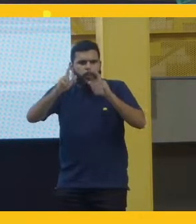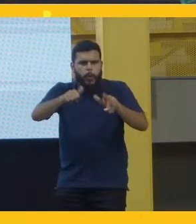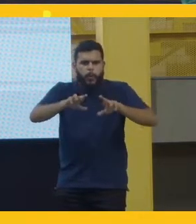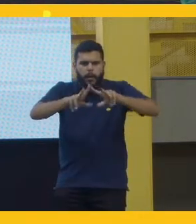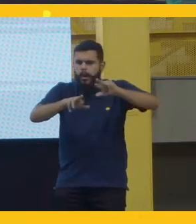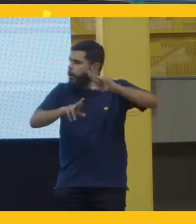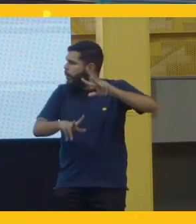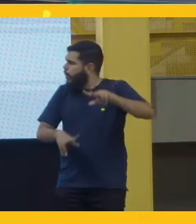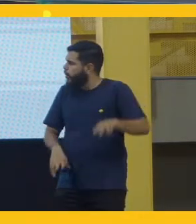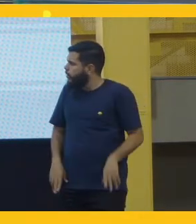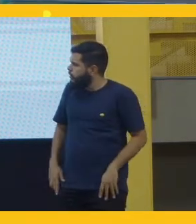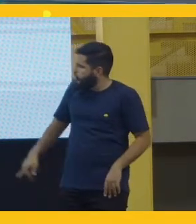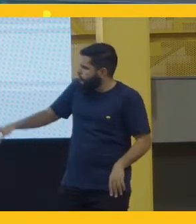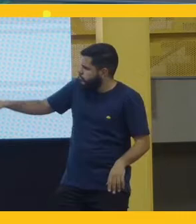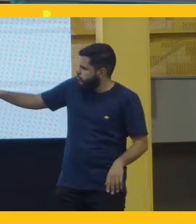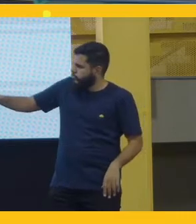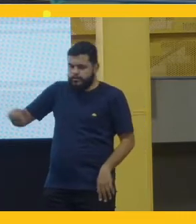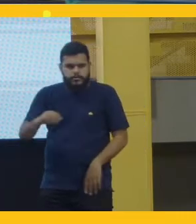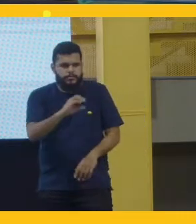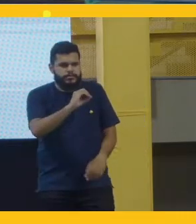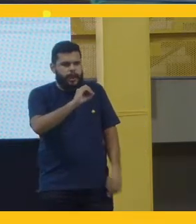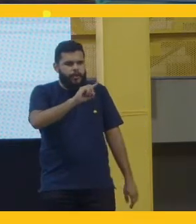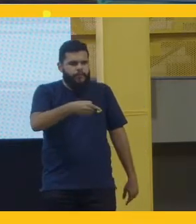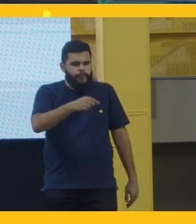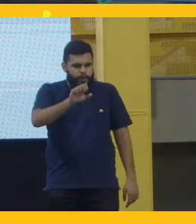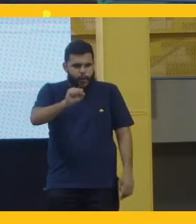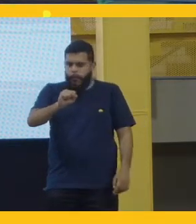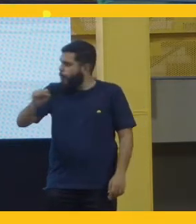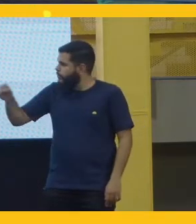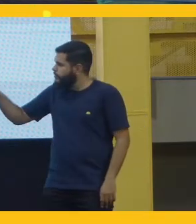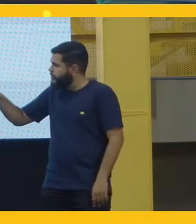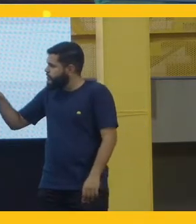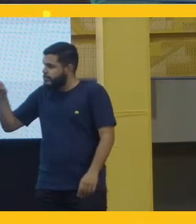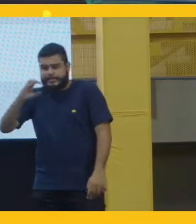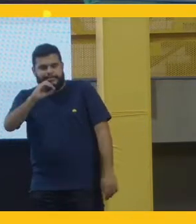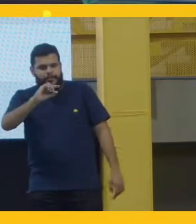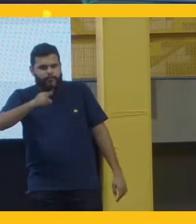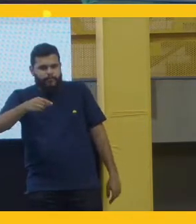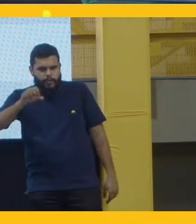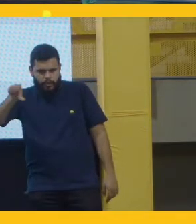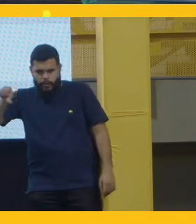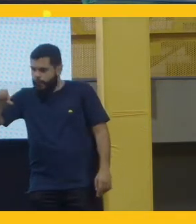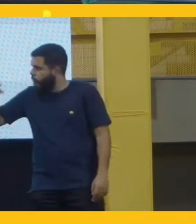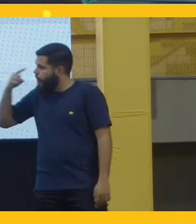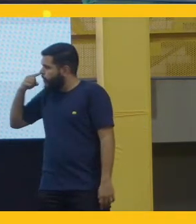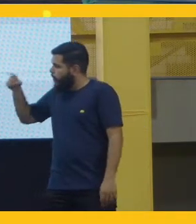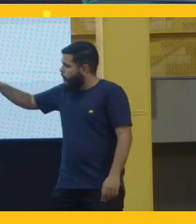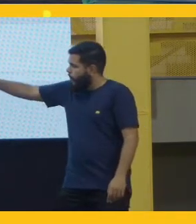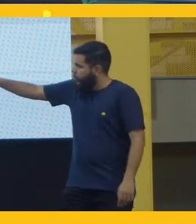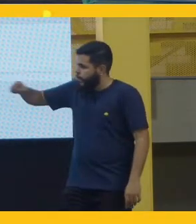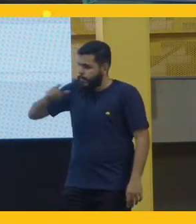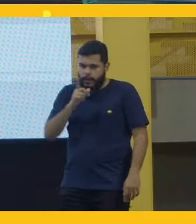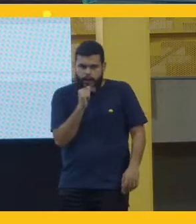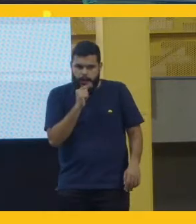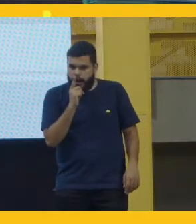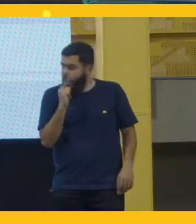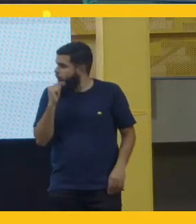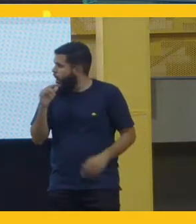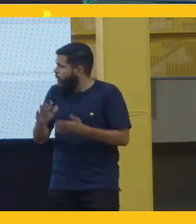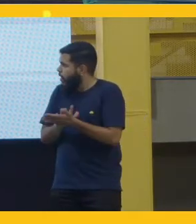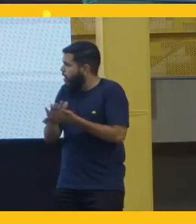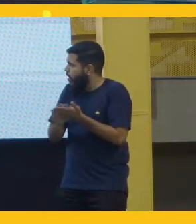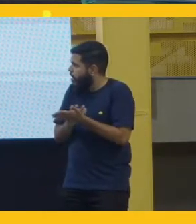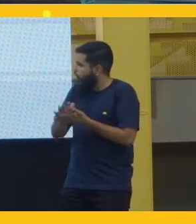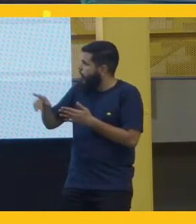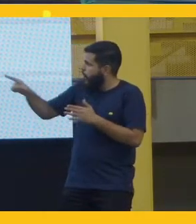diferentes? Entre 0,8 e 0,9. A água nem aparece, aí você tem o